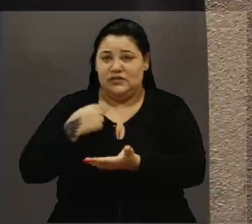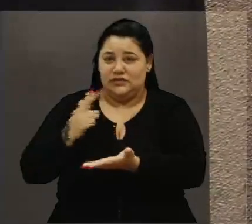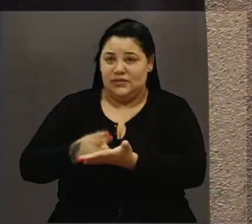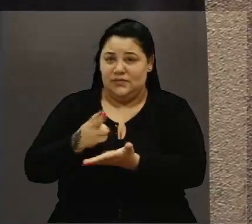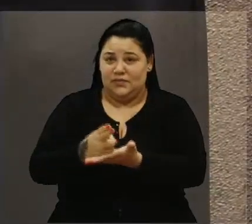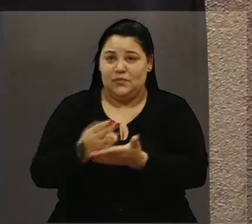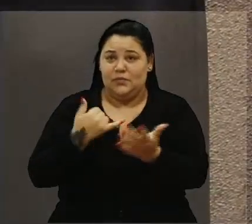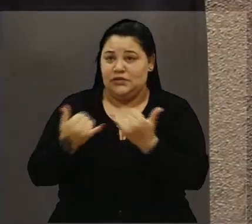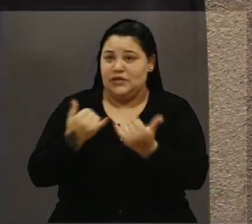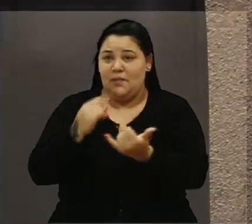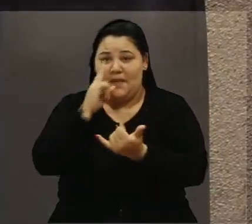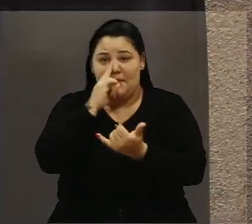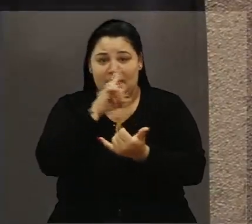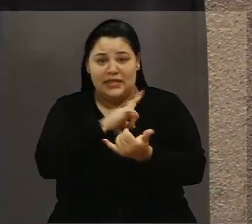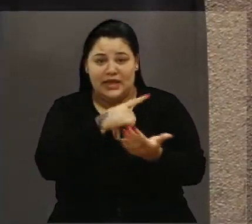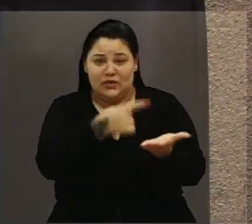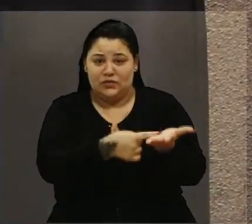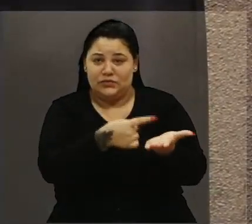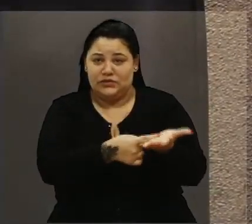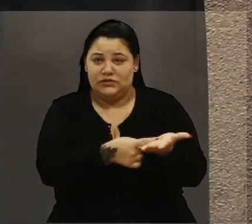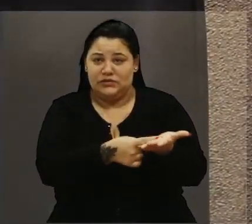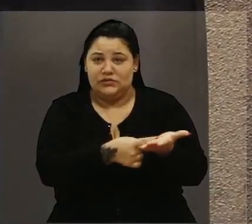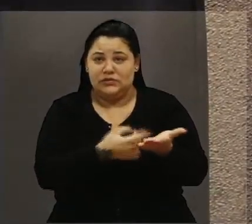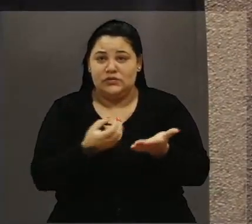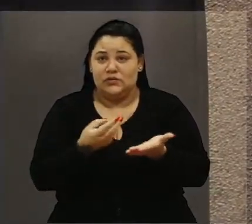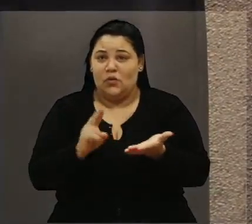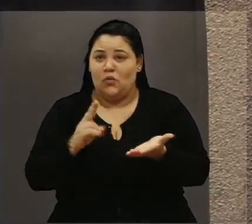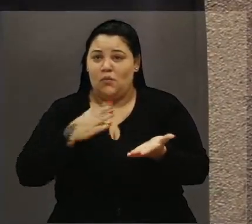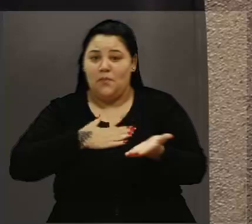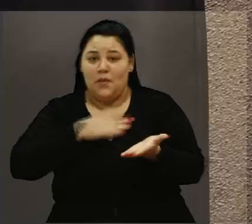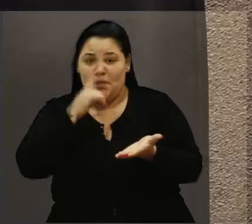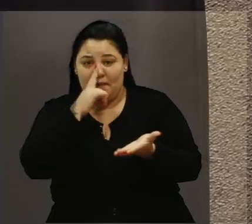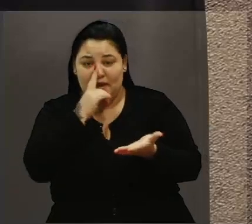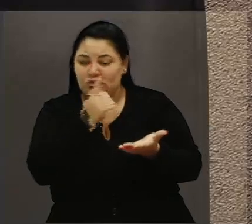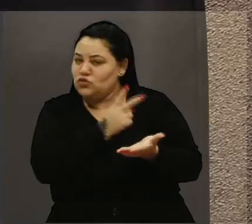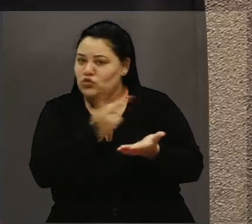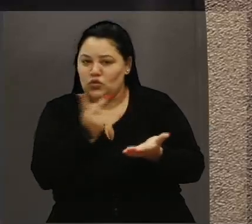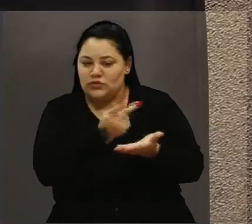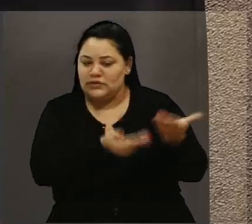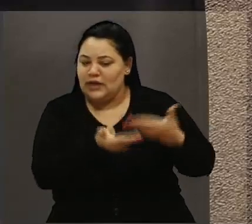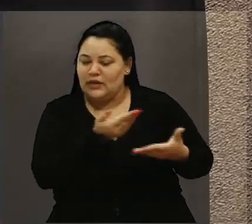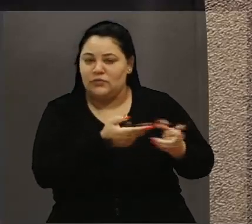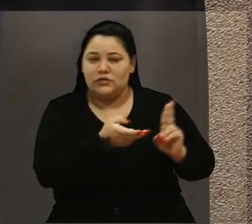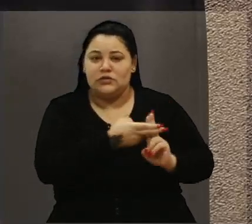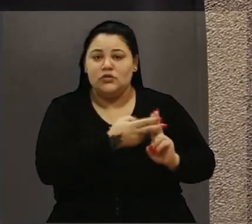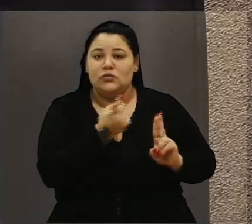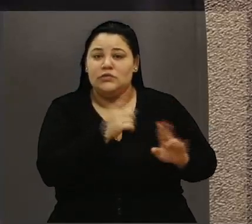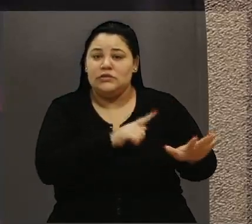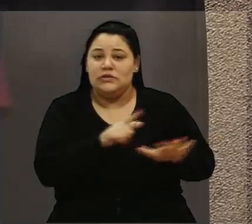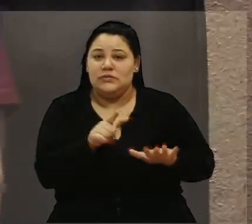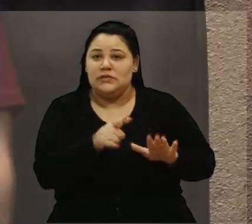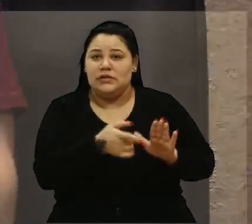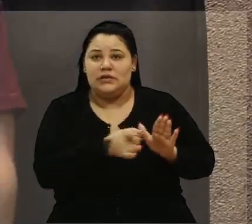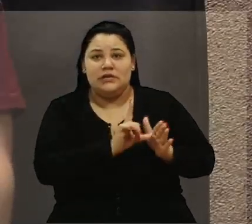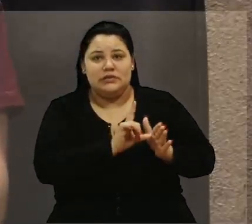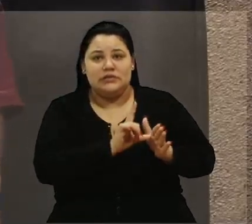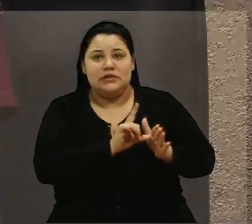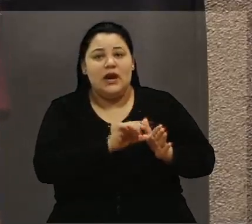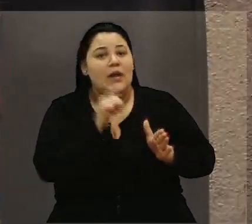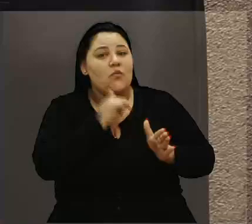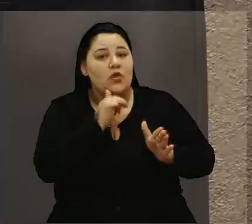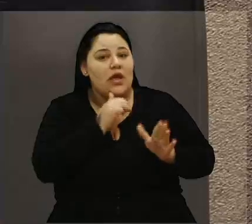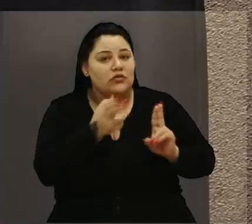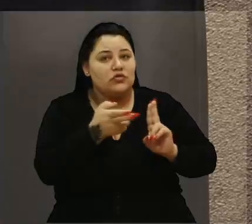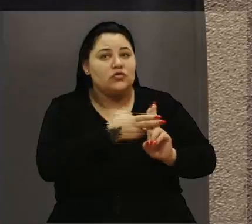mãe tem consulta marcada, tanto ela quanto o pai se tratam pelo SUS, uma semana antes a menina do SUS liga para ela avisando: